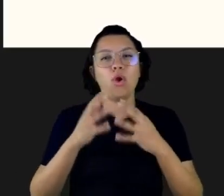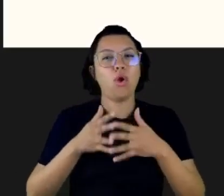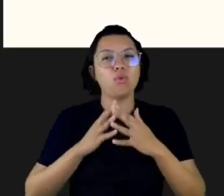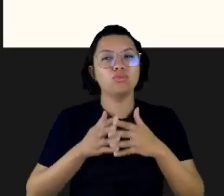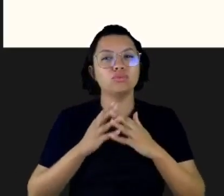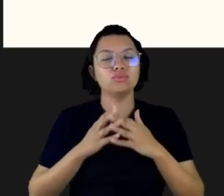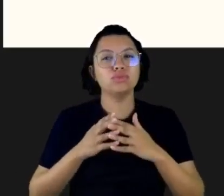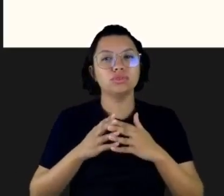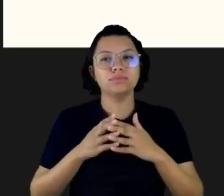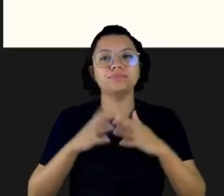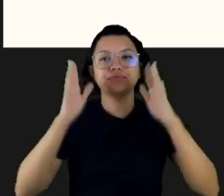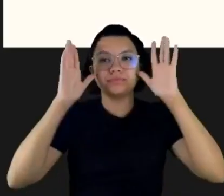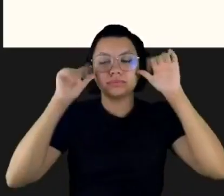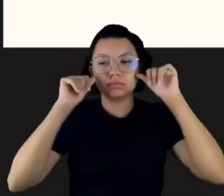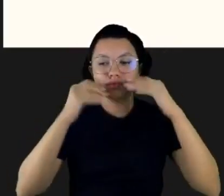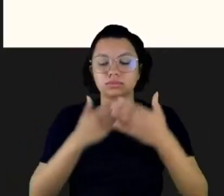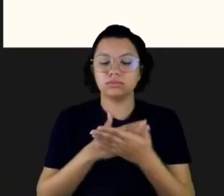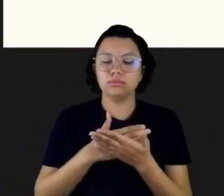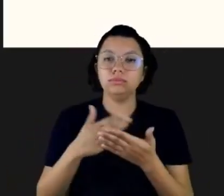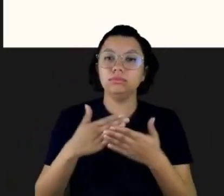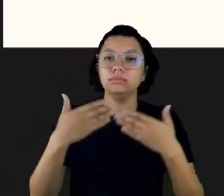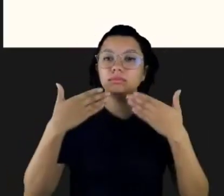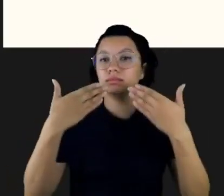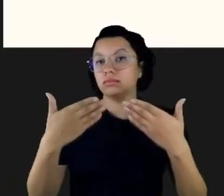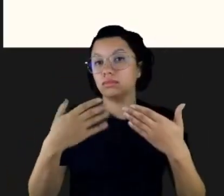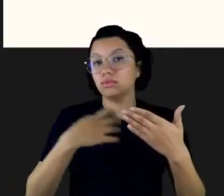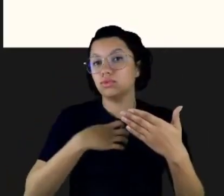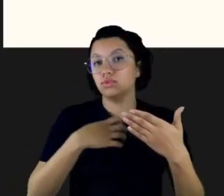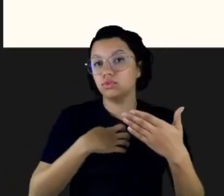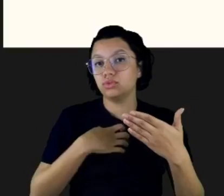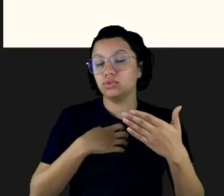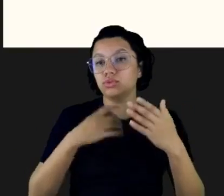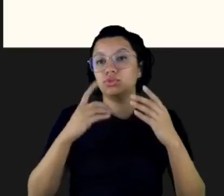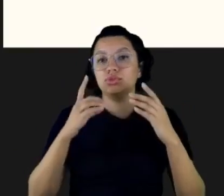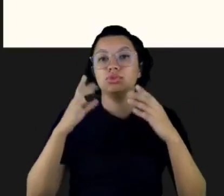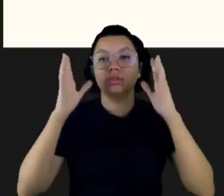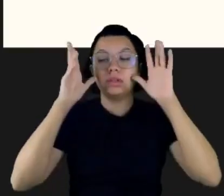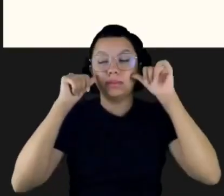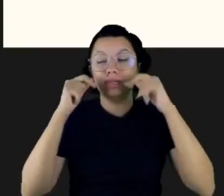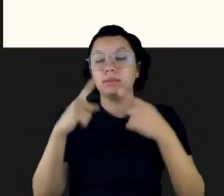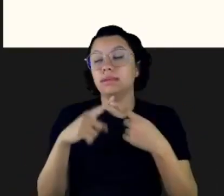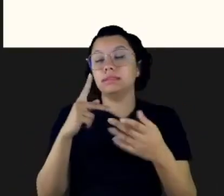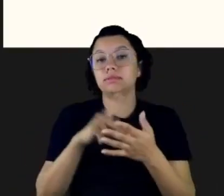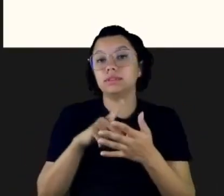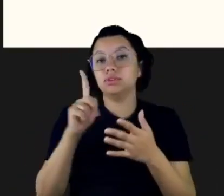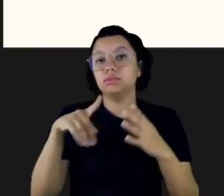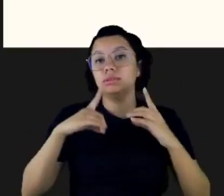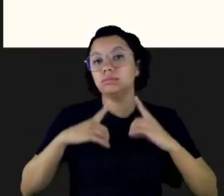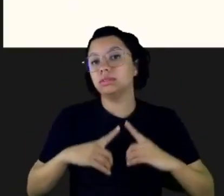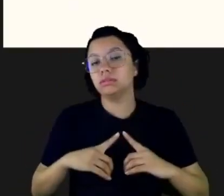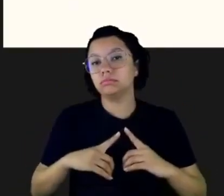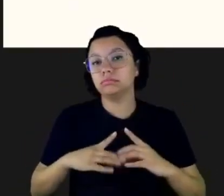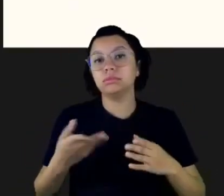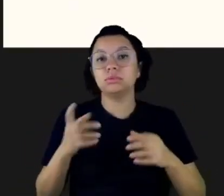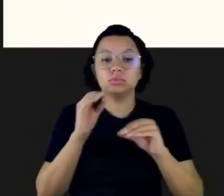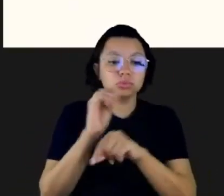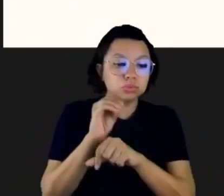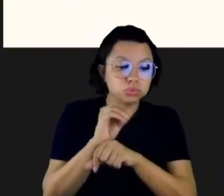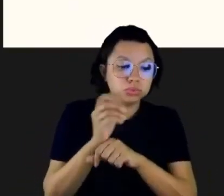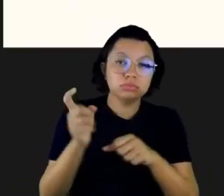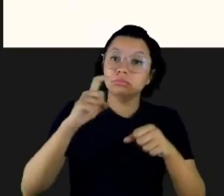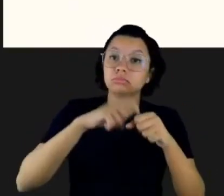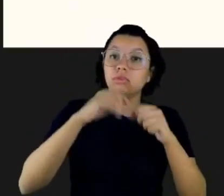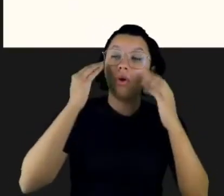apresentar os sintomas de demência e, na verdade, ele pode ter uma depressão, que quando trata, a cognição é restabelecida. Pode